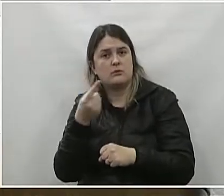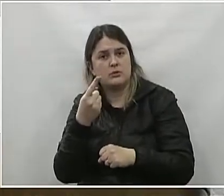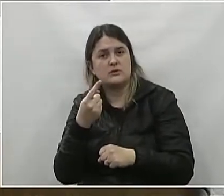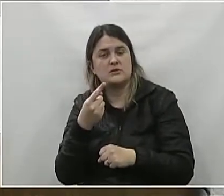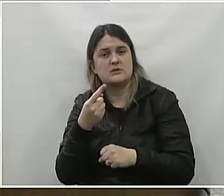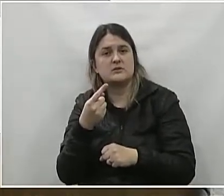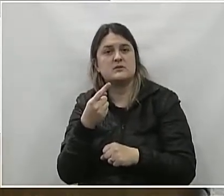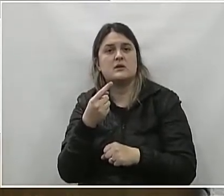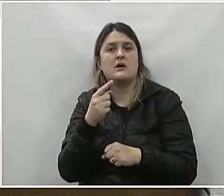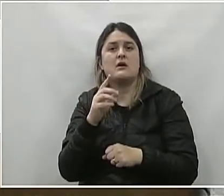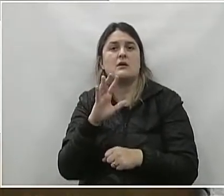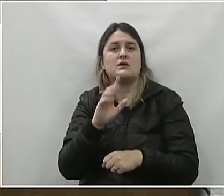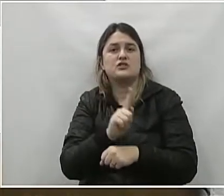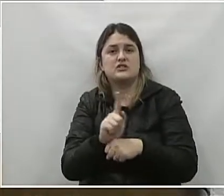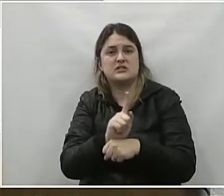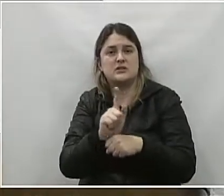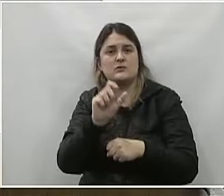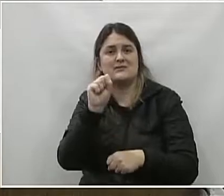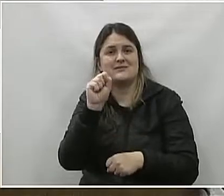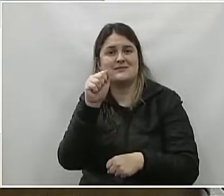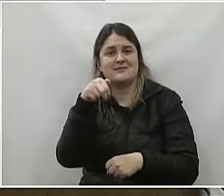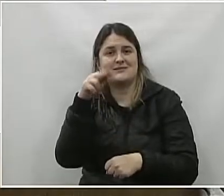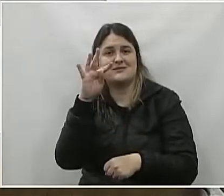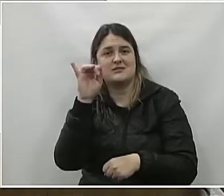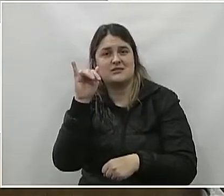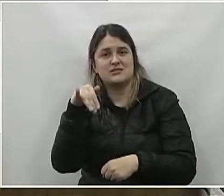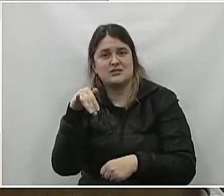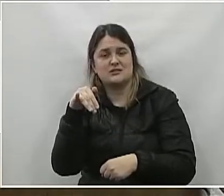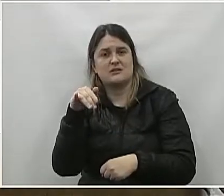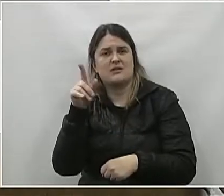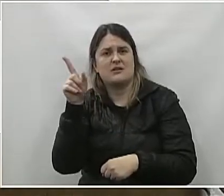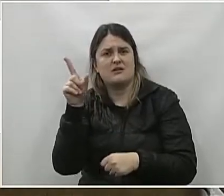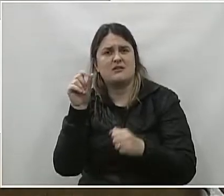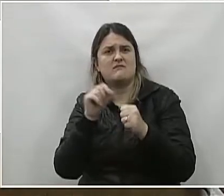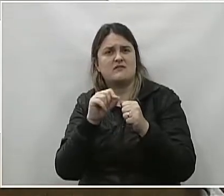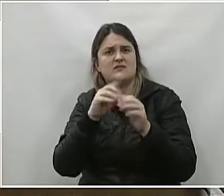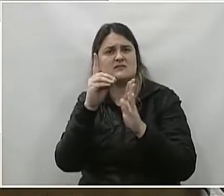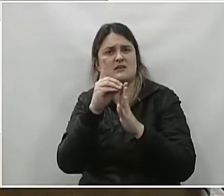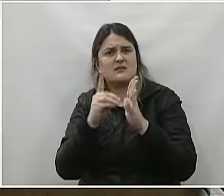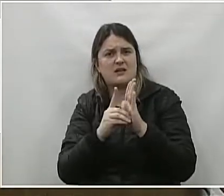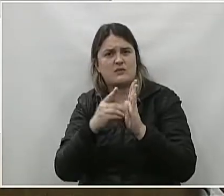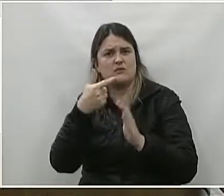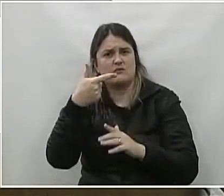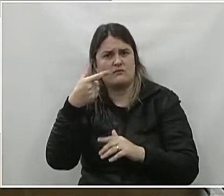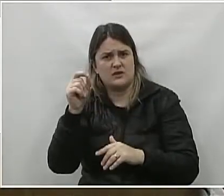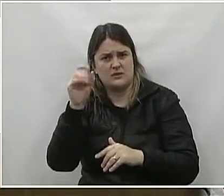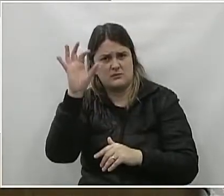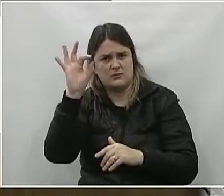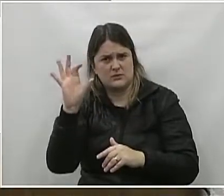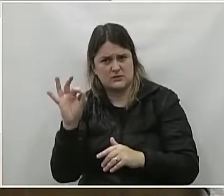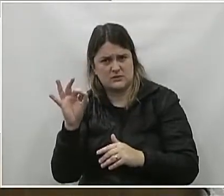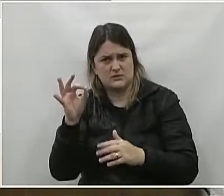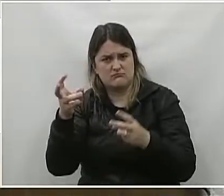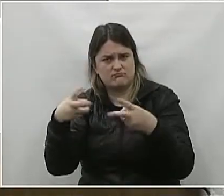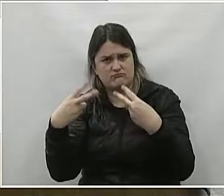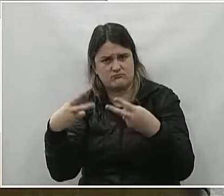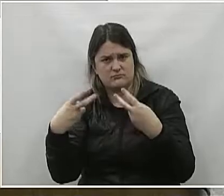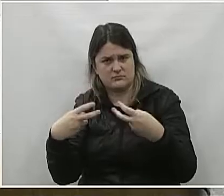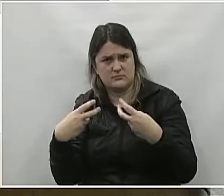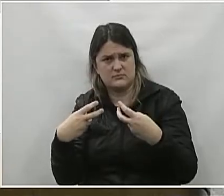de misericórdia na gestão do Santinho Roveda, quando ele decretou de 20% a alíquota para